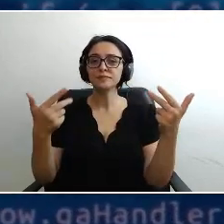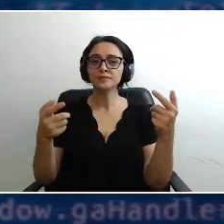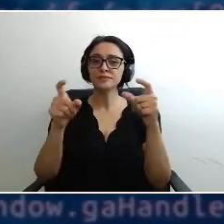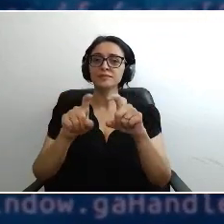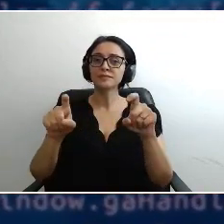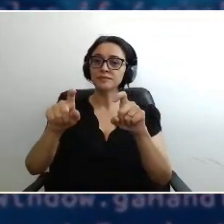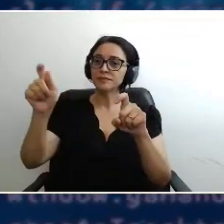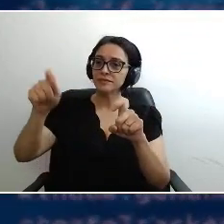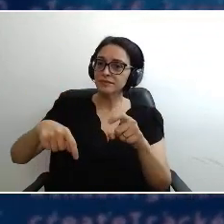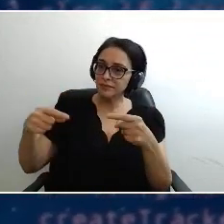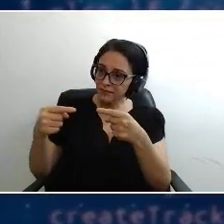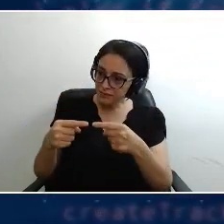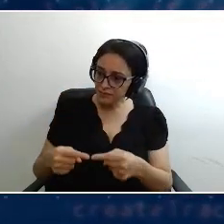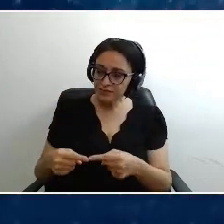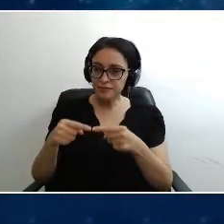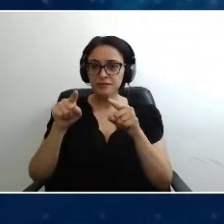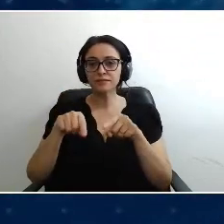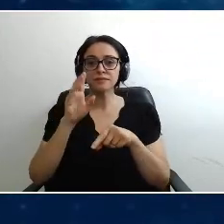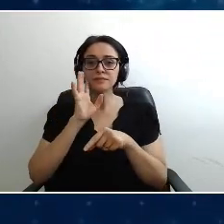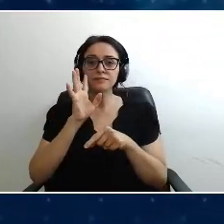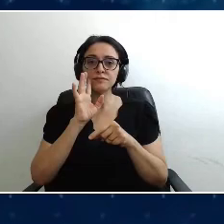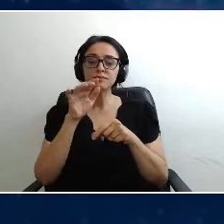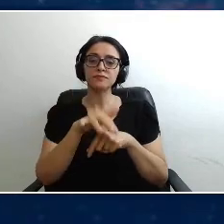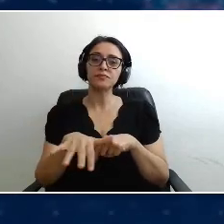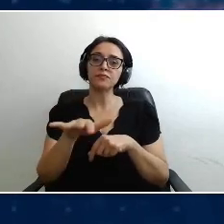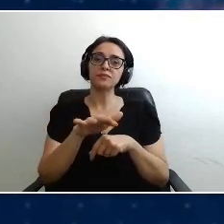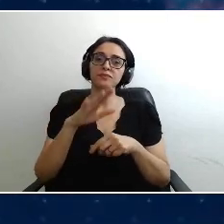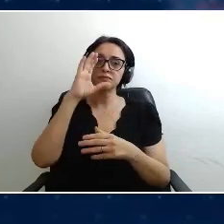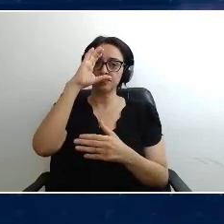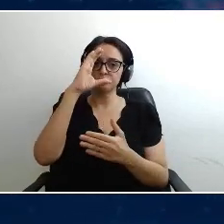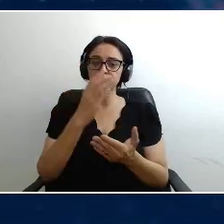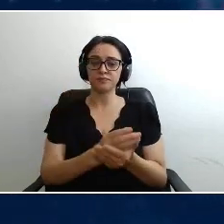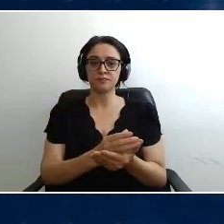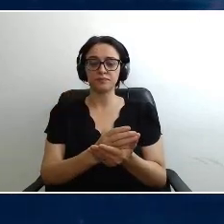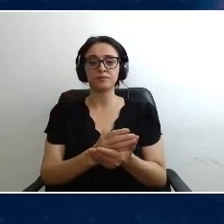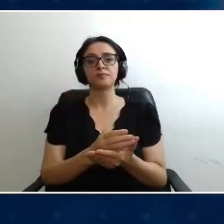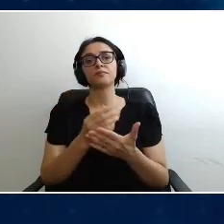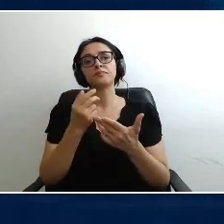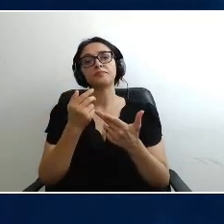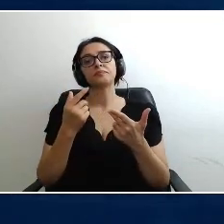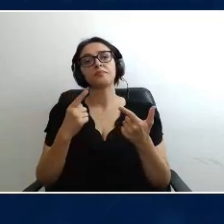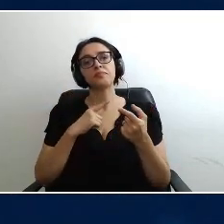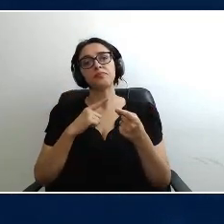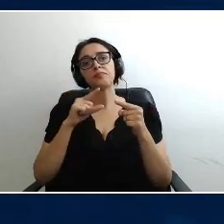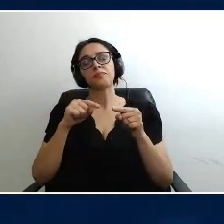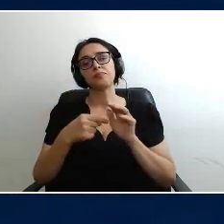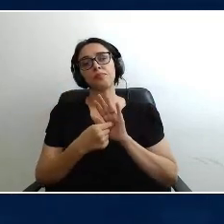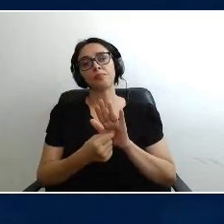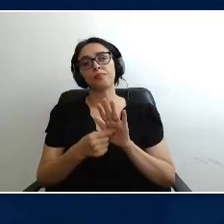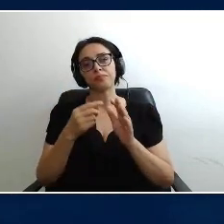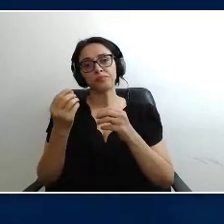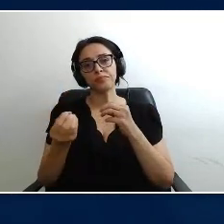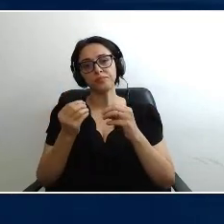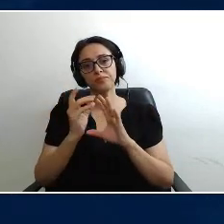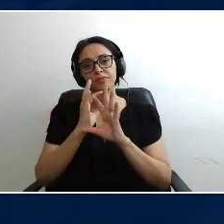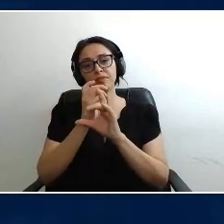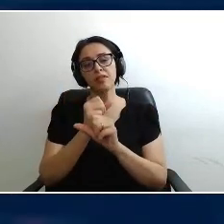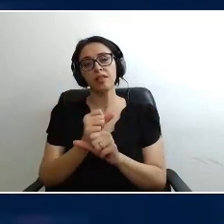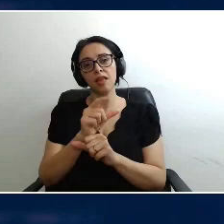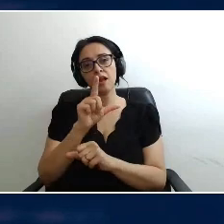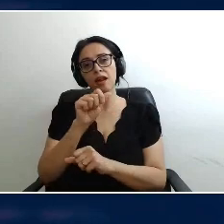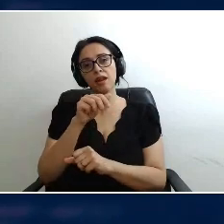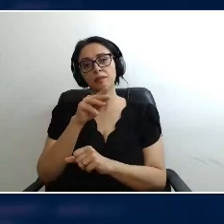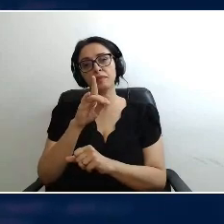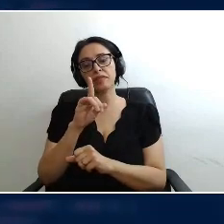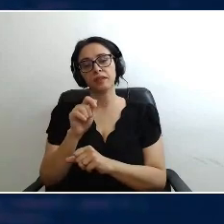computáveis. Tá? E é legal que nessa área tem uma tese, que é a Church-Turing Thesis, que mostra como o cálculo lambda que o Alonso Church